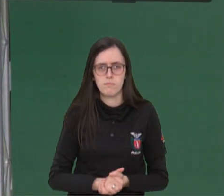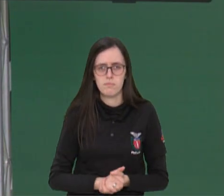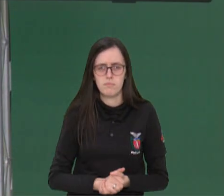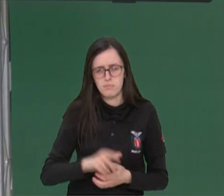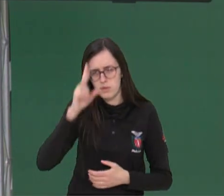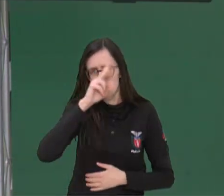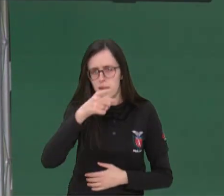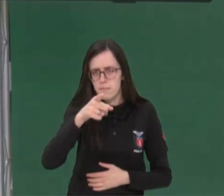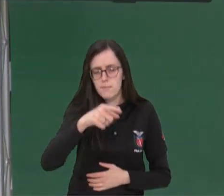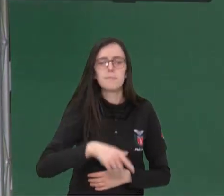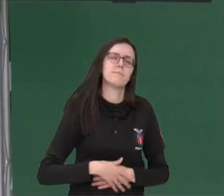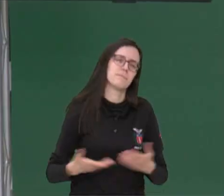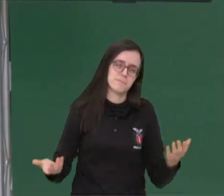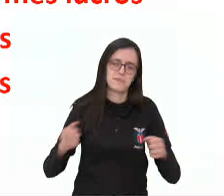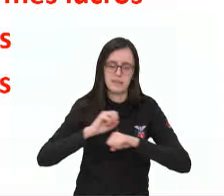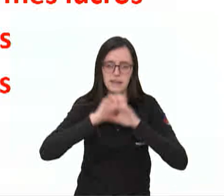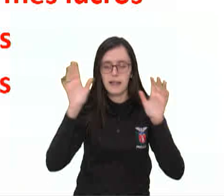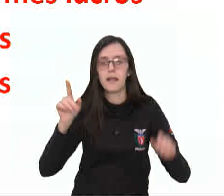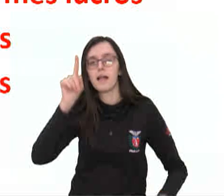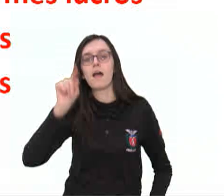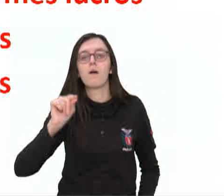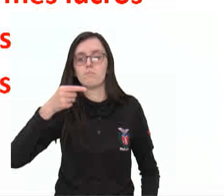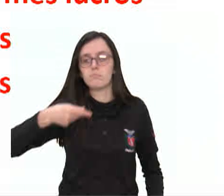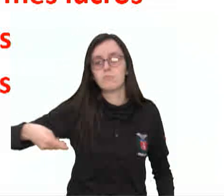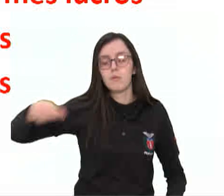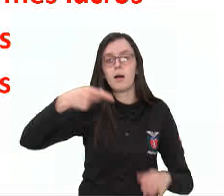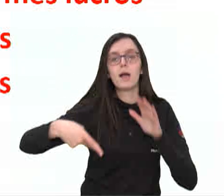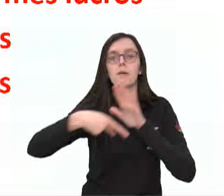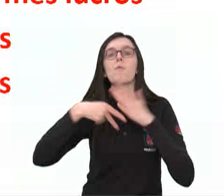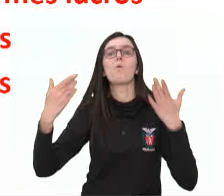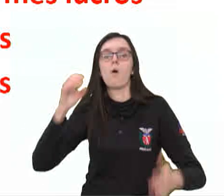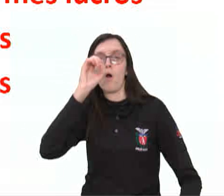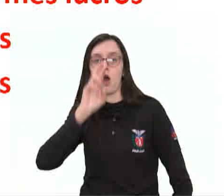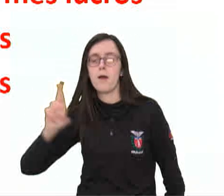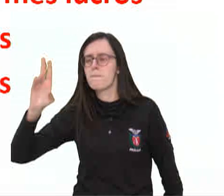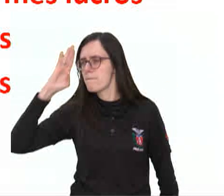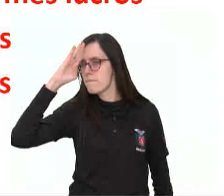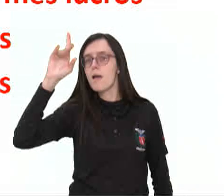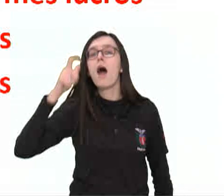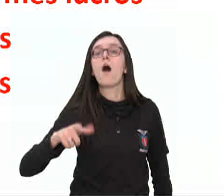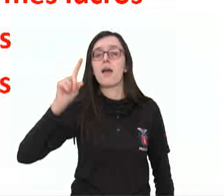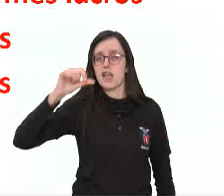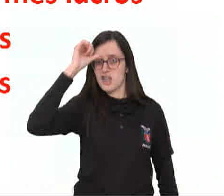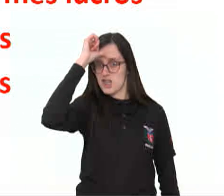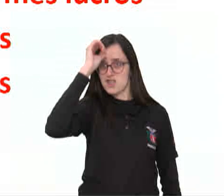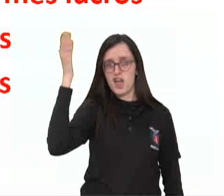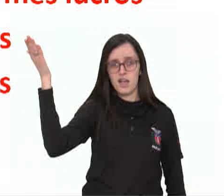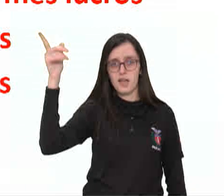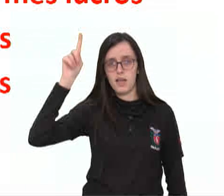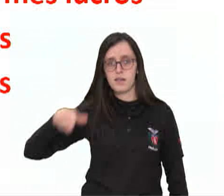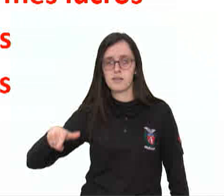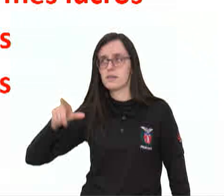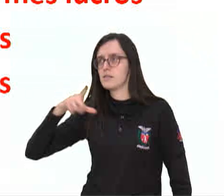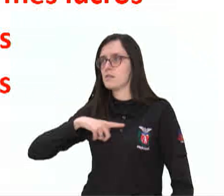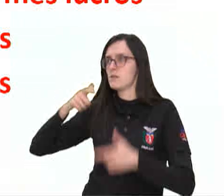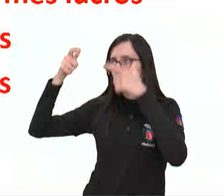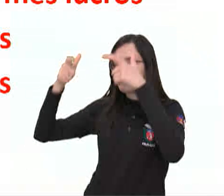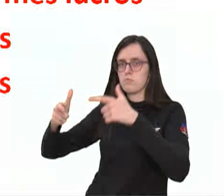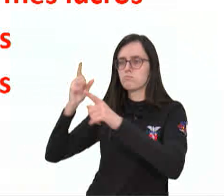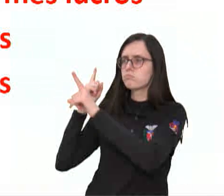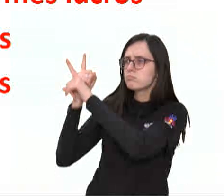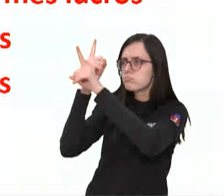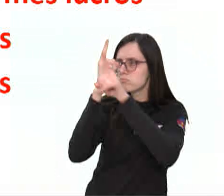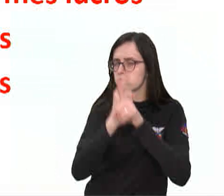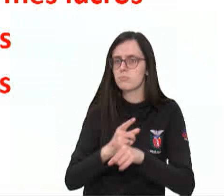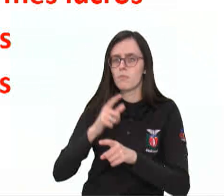está lembrado? Claro, as especiarias que vinham do Oriente, principalmente da Índia, lá dos grandes descobrimentos,